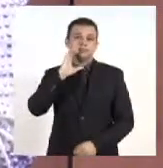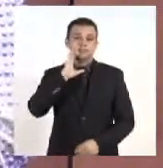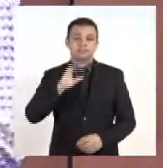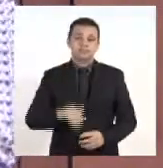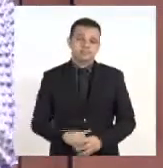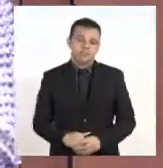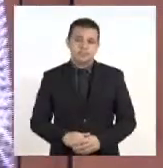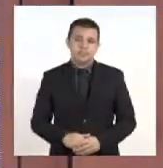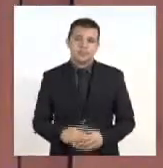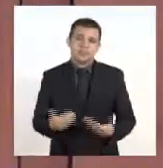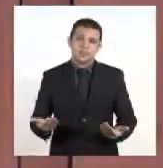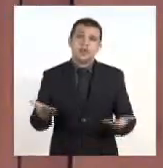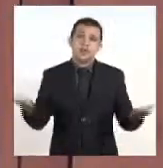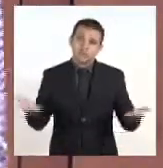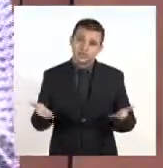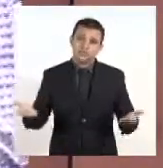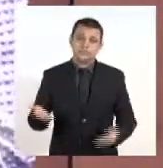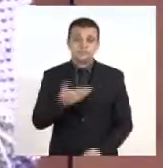agora o governo